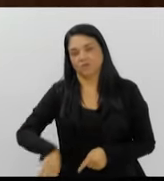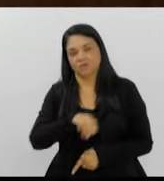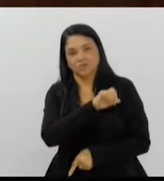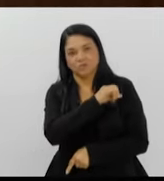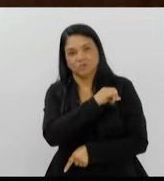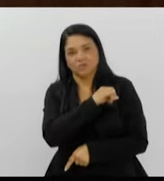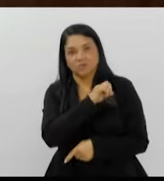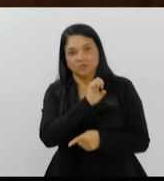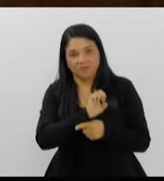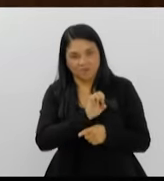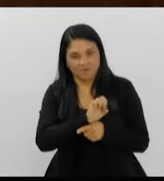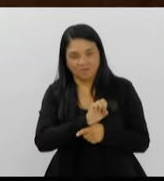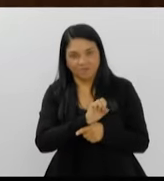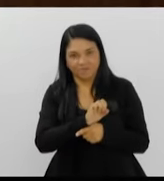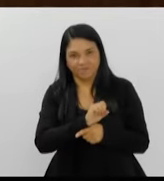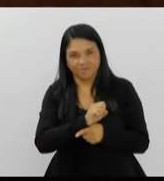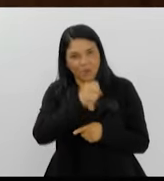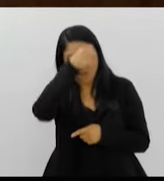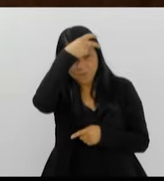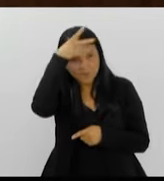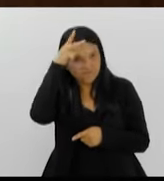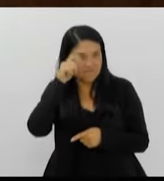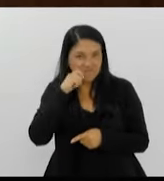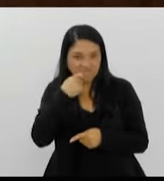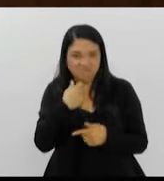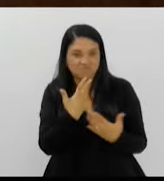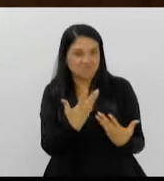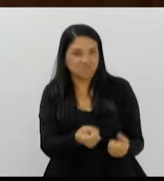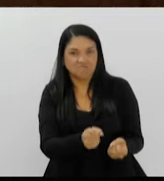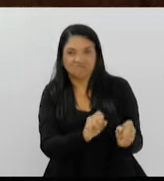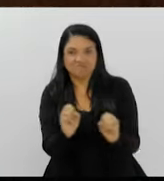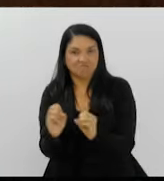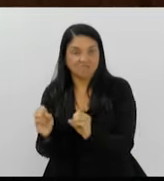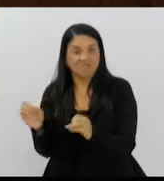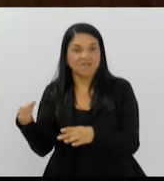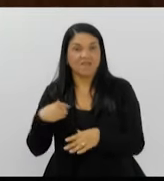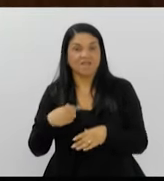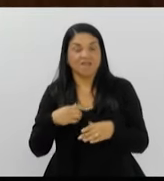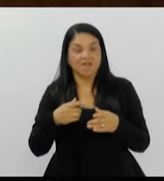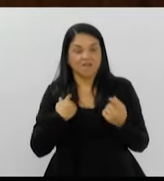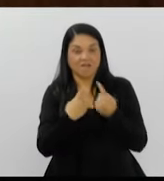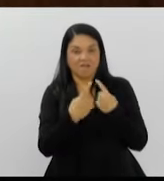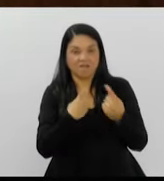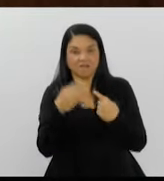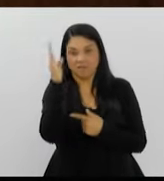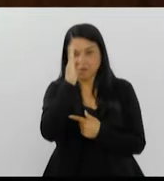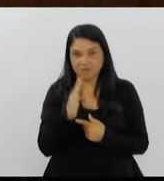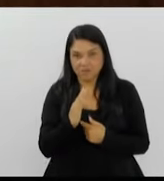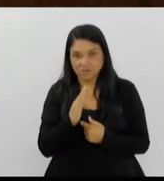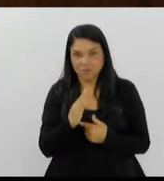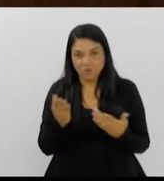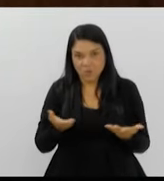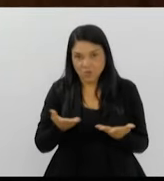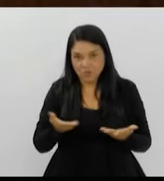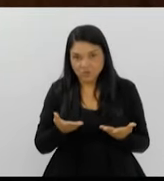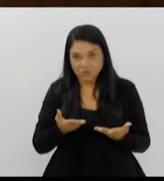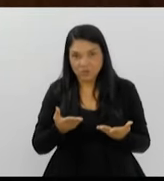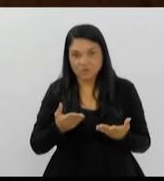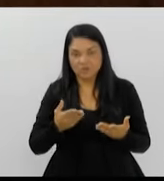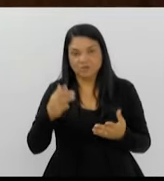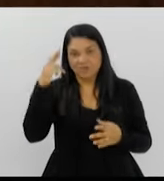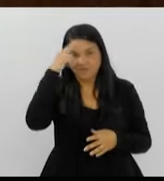pú pelo contrário Presidente aquele esc que ele fez na Avenida Brasil hoje facilita